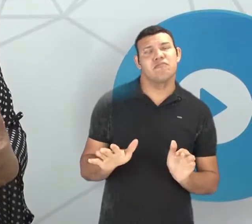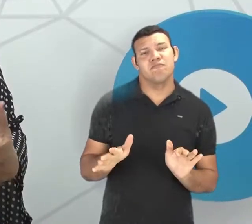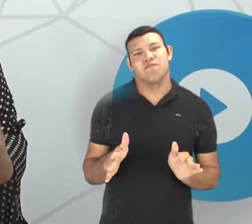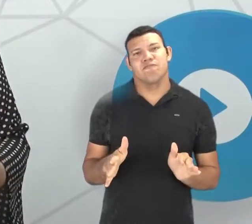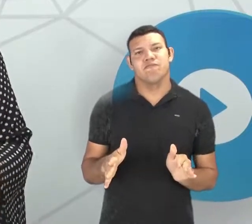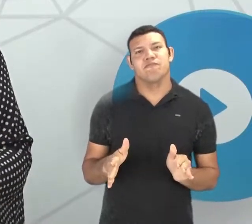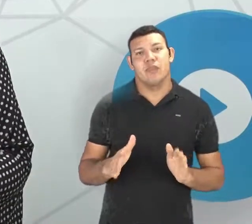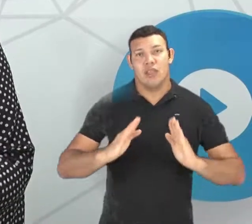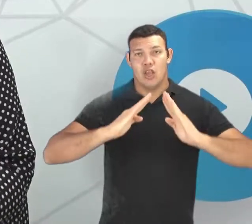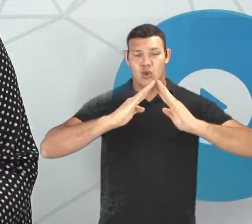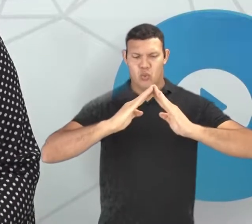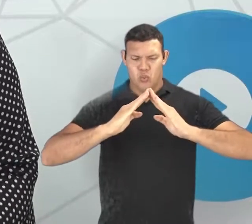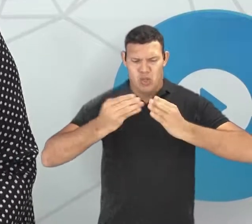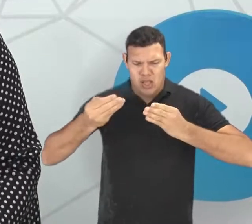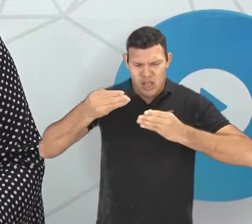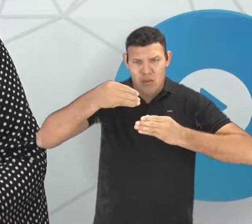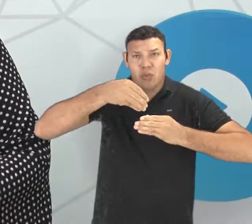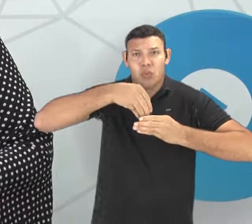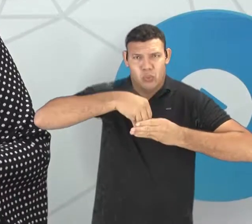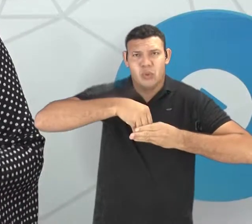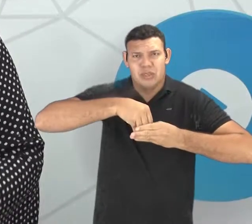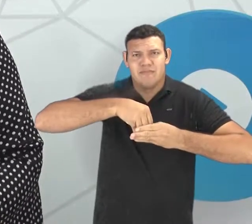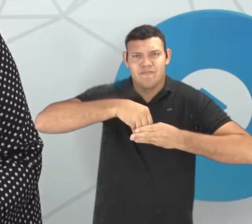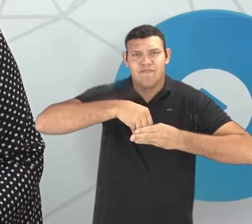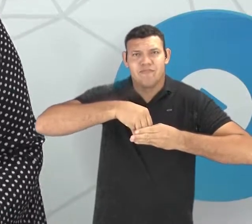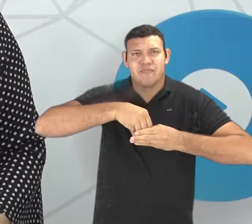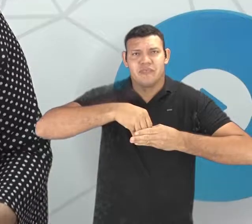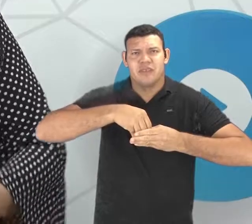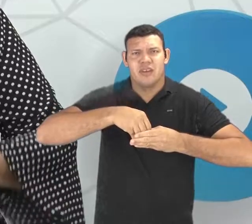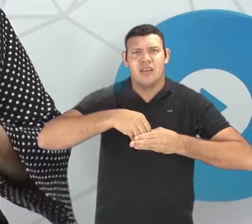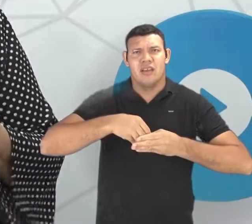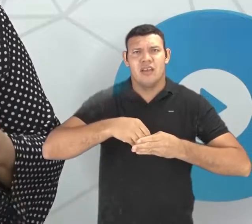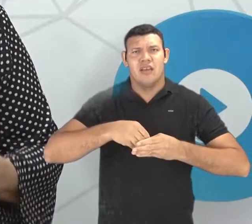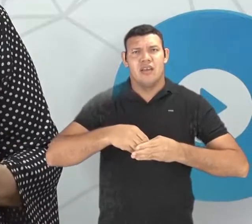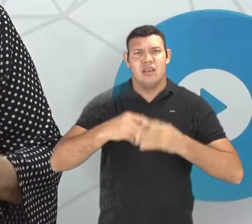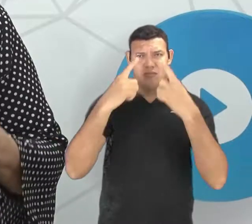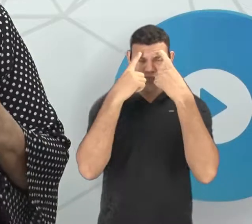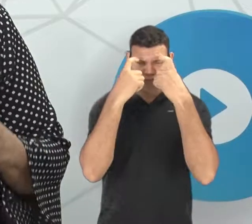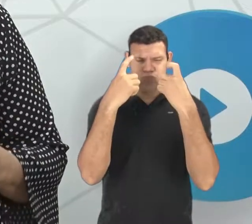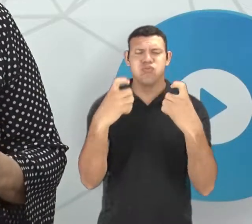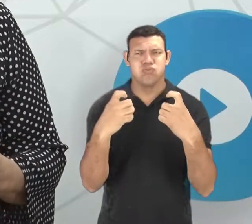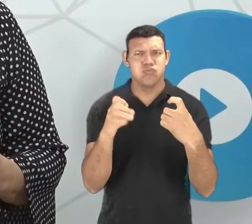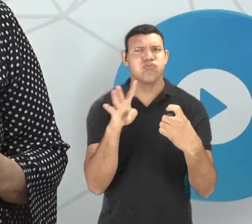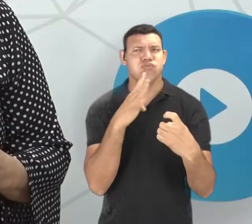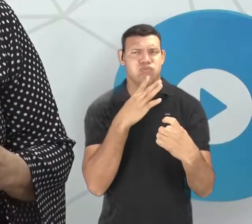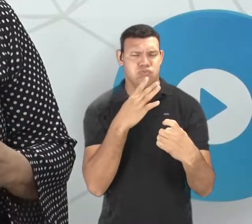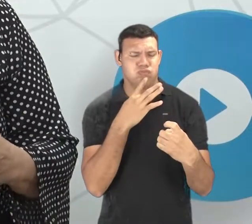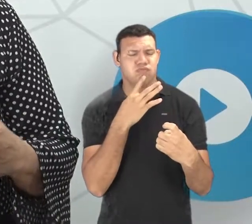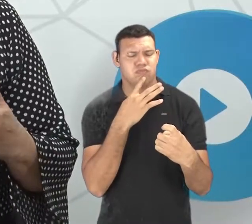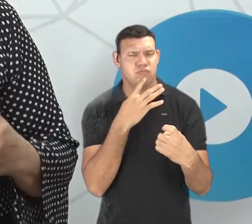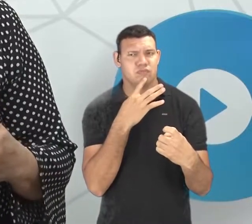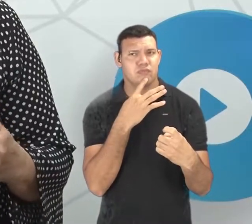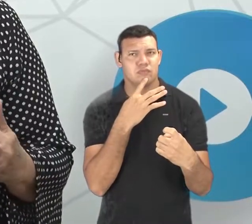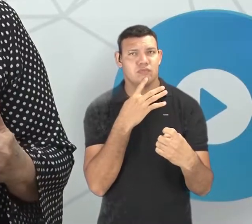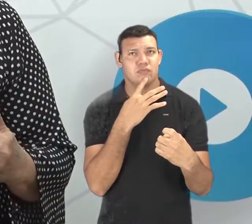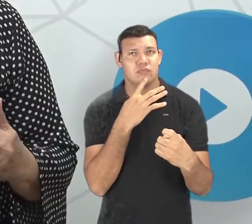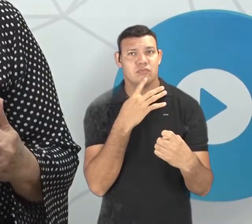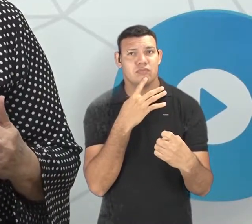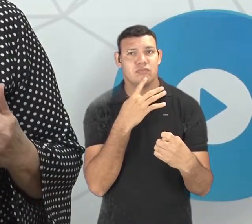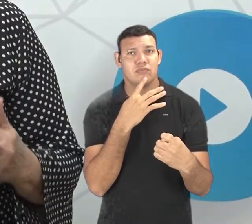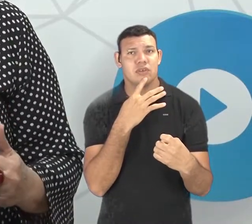Geralmente acontece no recinto dos lares, nas casas, violência esta que é conhecida